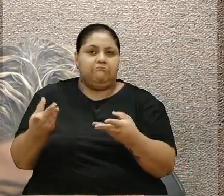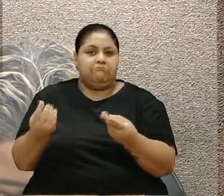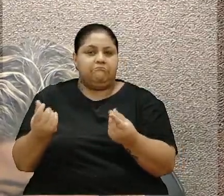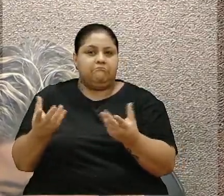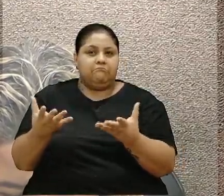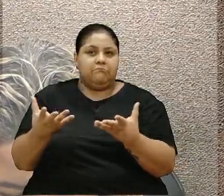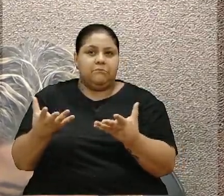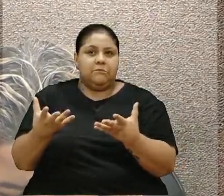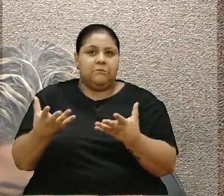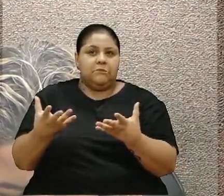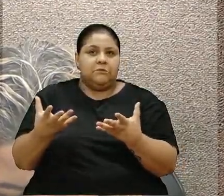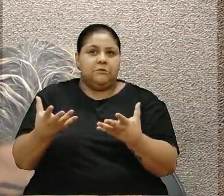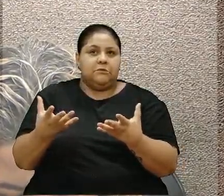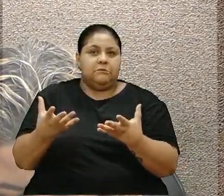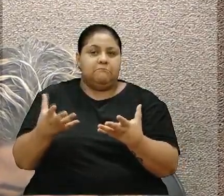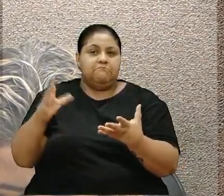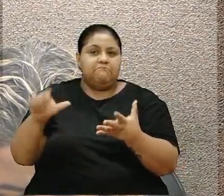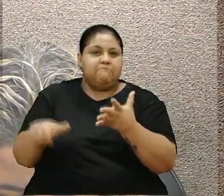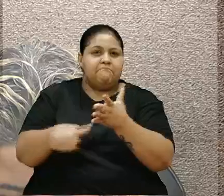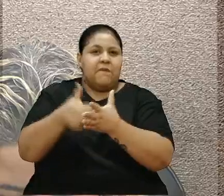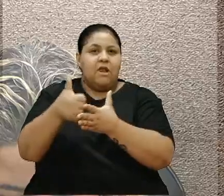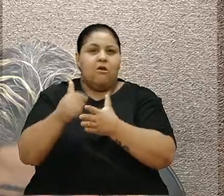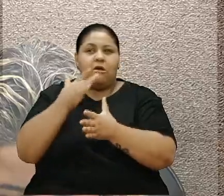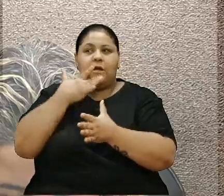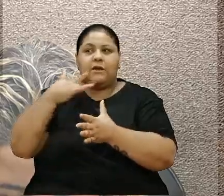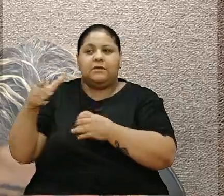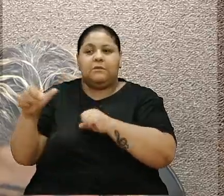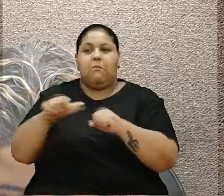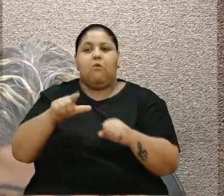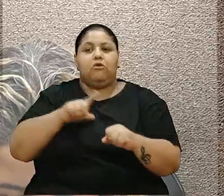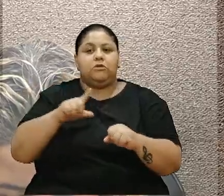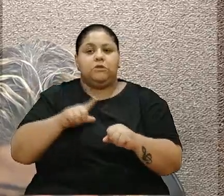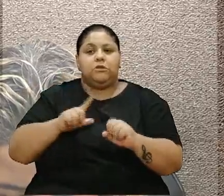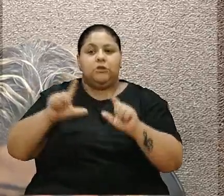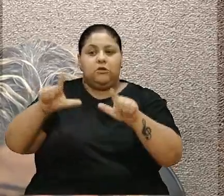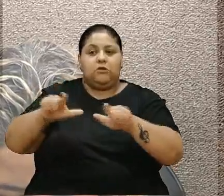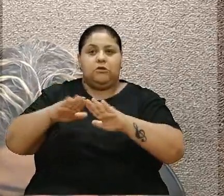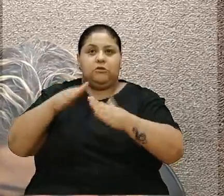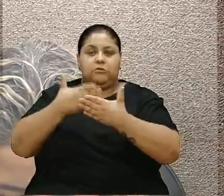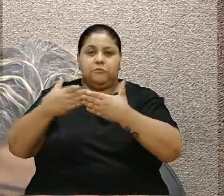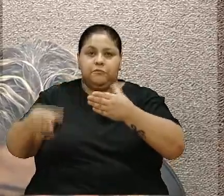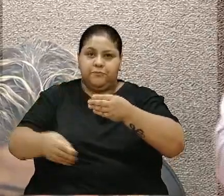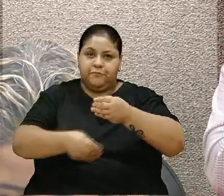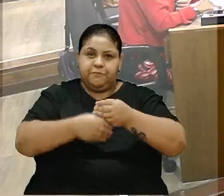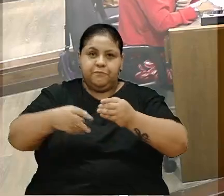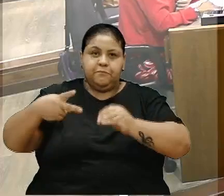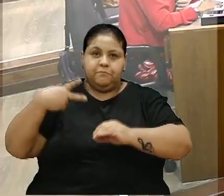de uma forma seja mais favorecido, que a criança possa ter esse ambiente de estudo. Sua parte, vereador.